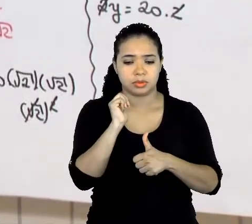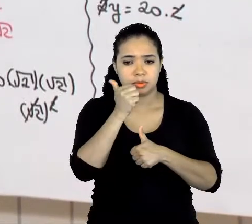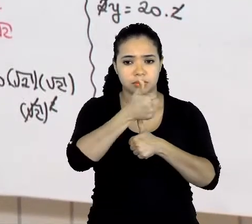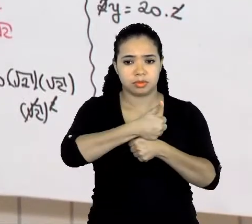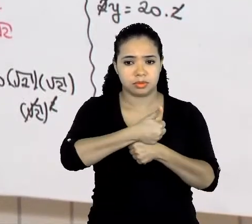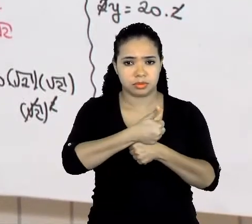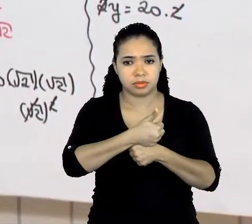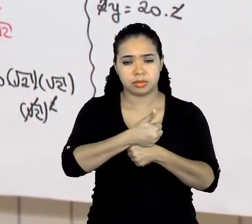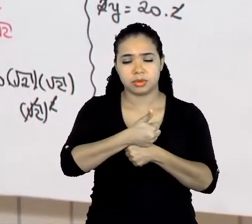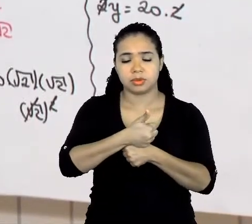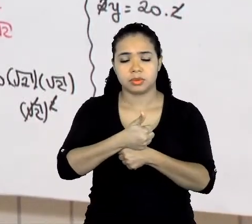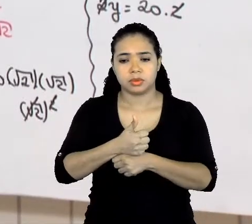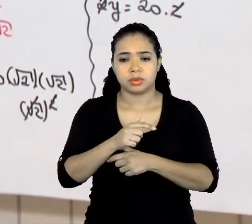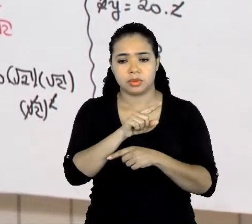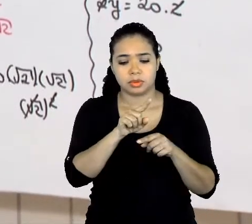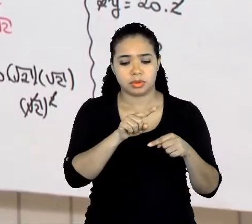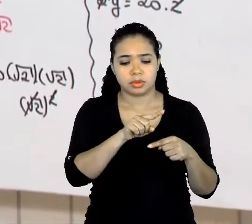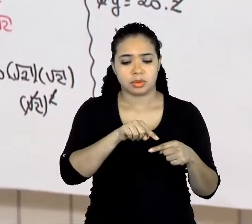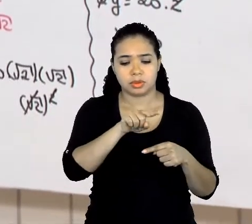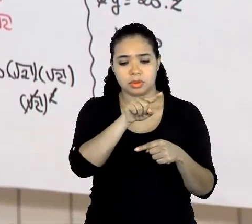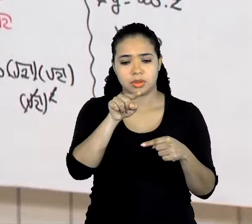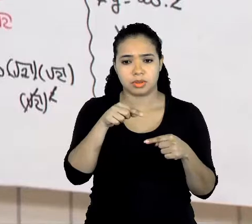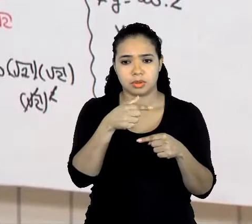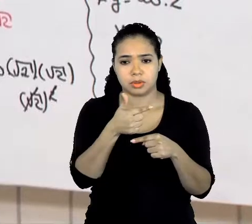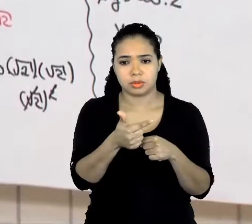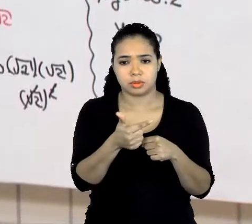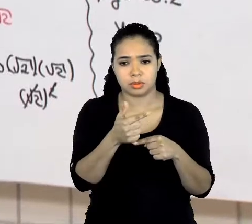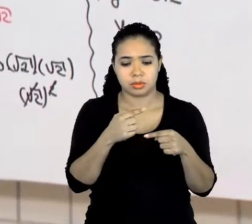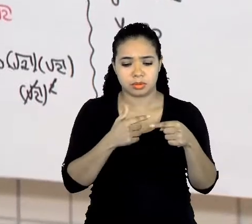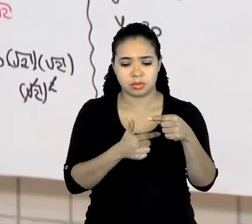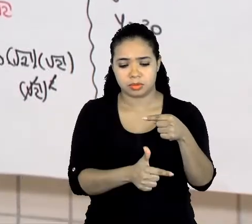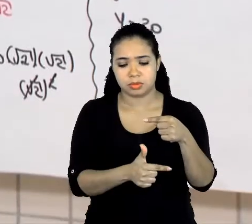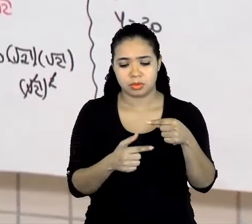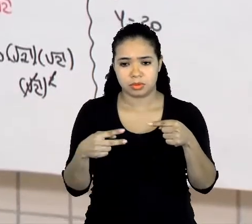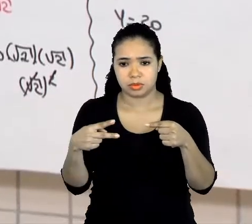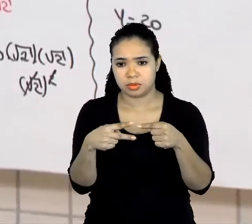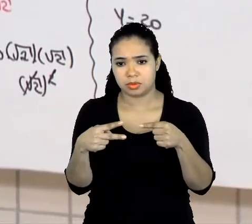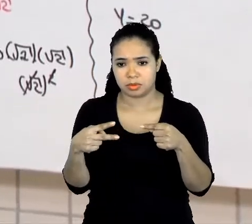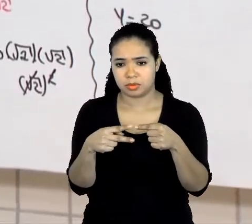raiz de 2 sobre 2, vale x.